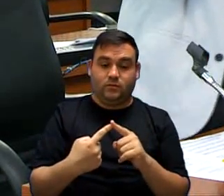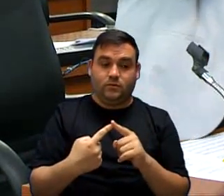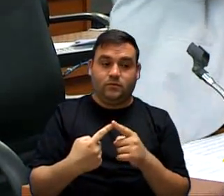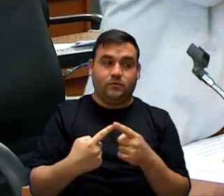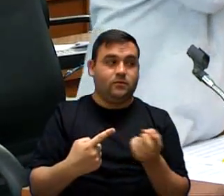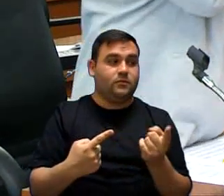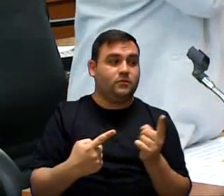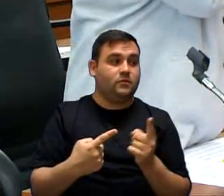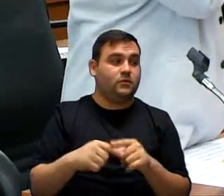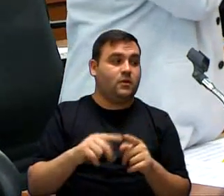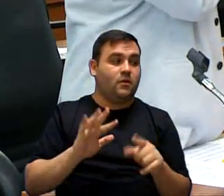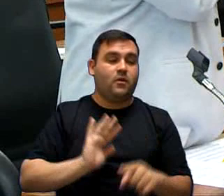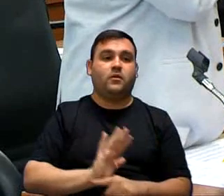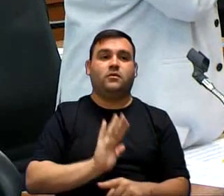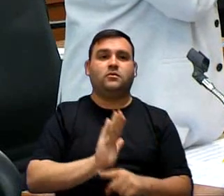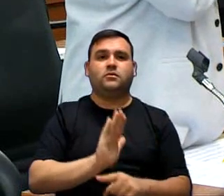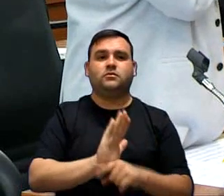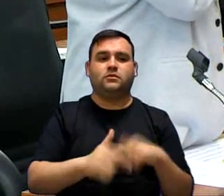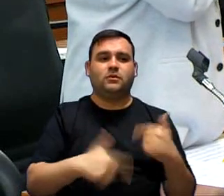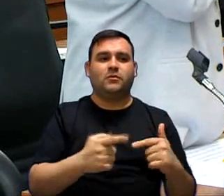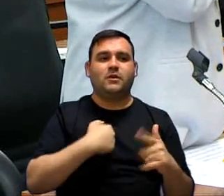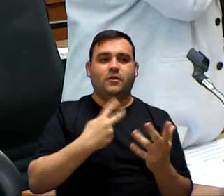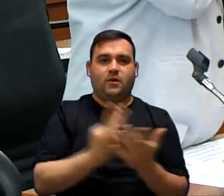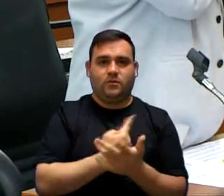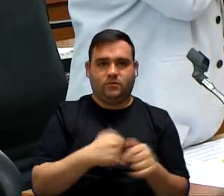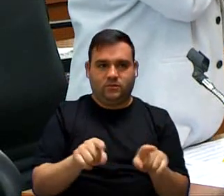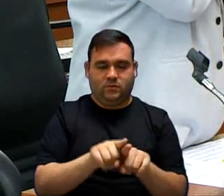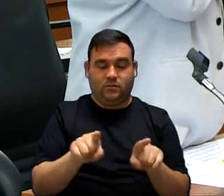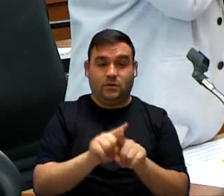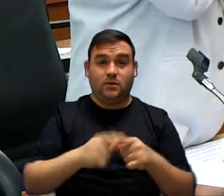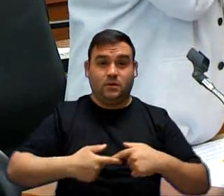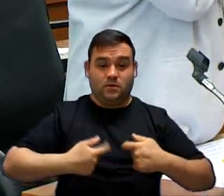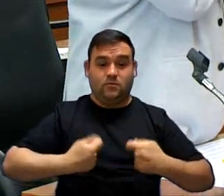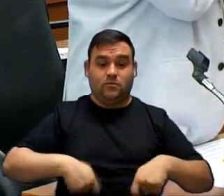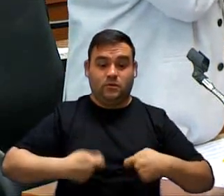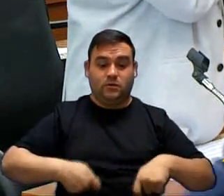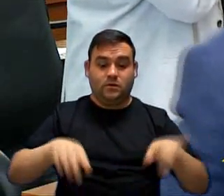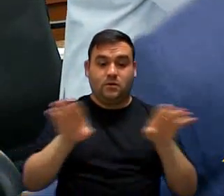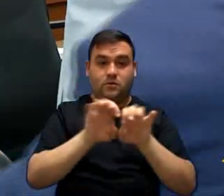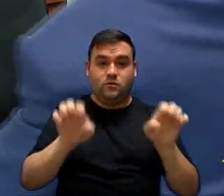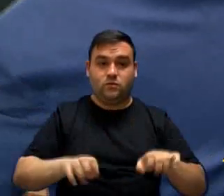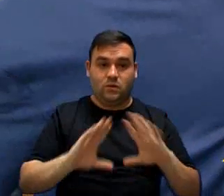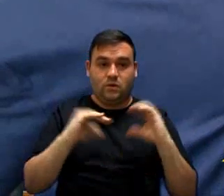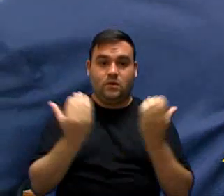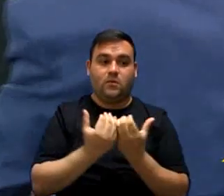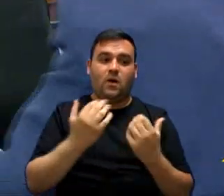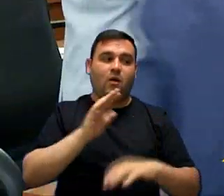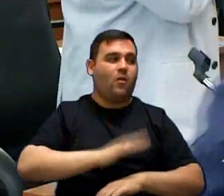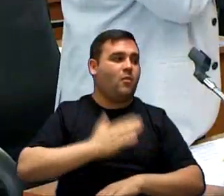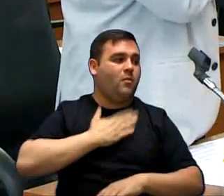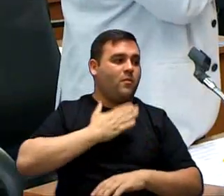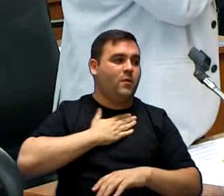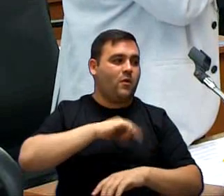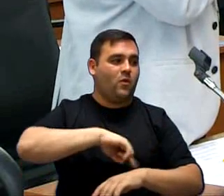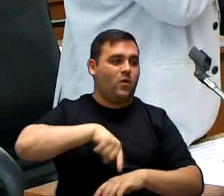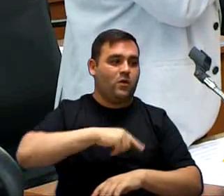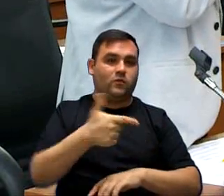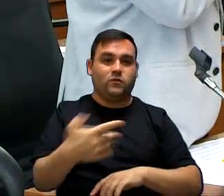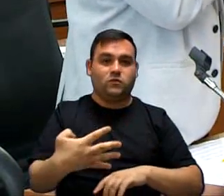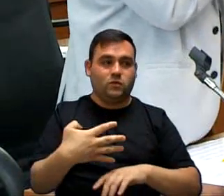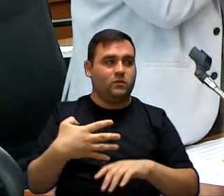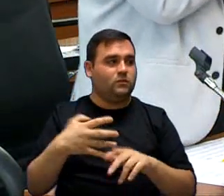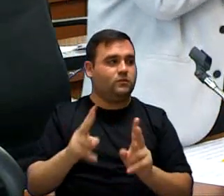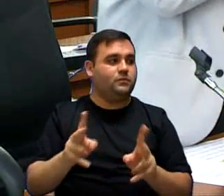Durante eu estou dizendo ordinária... assessores, eu me enganei também. Ah, tem que ser a estrutura estão... da casa. Os meus são 24 horas assessores. A estrutura tem que ficar